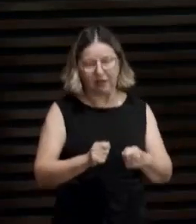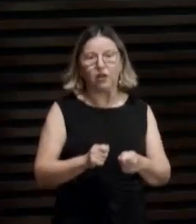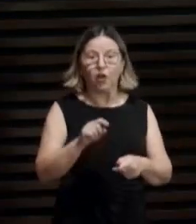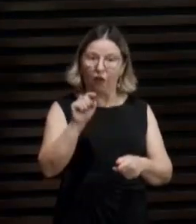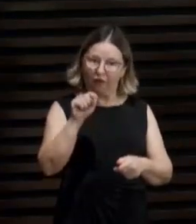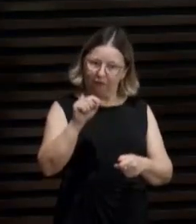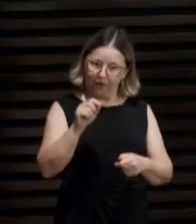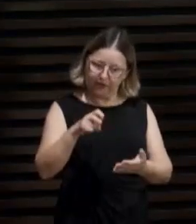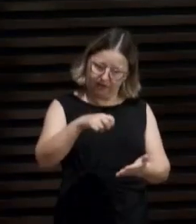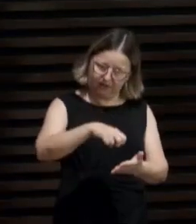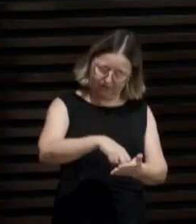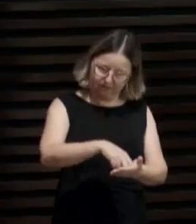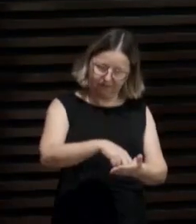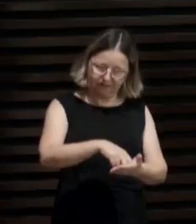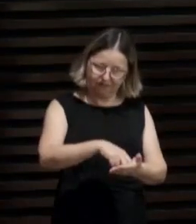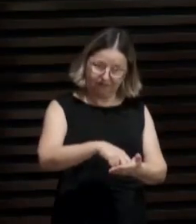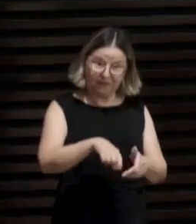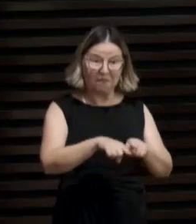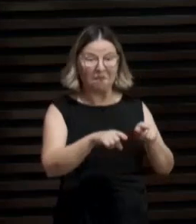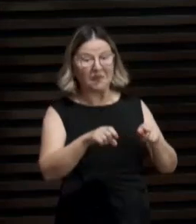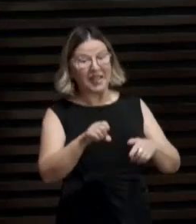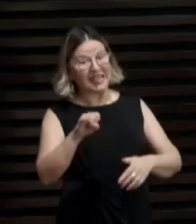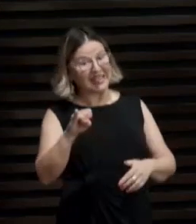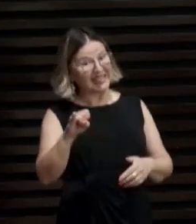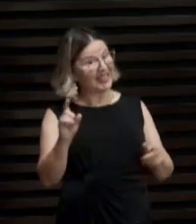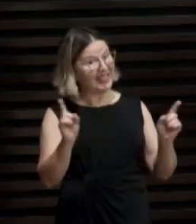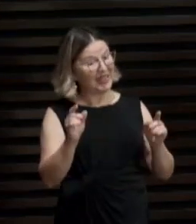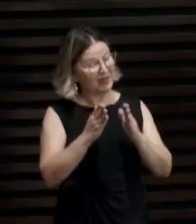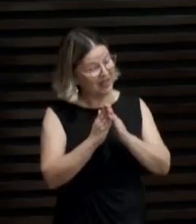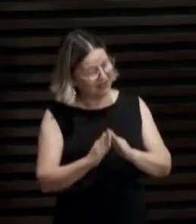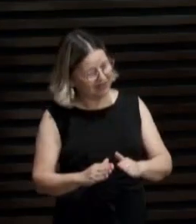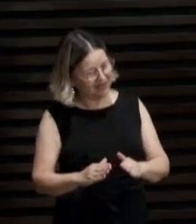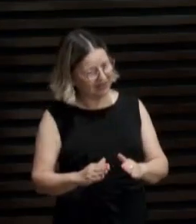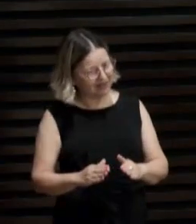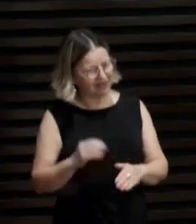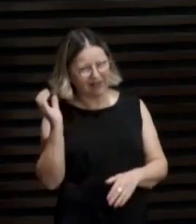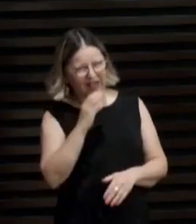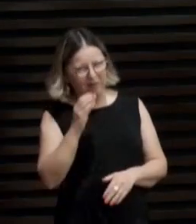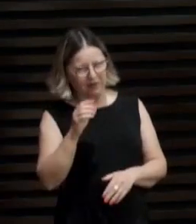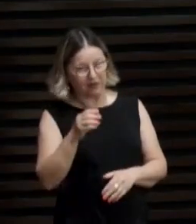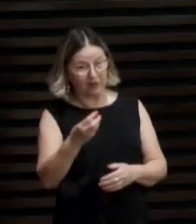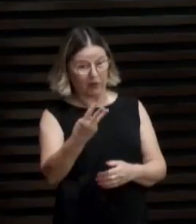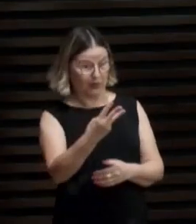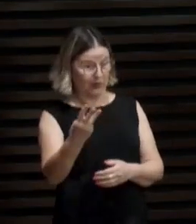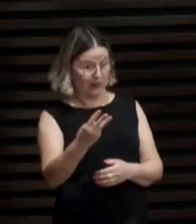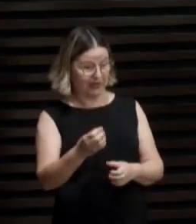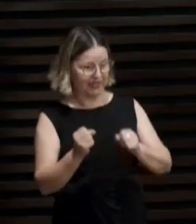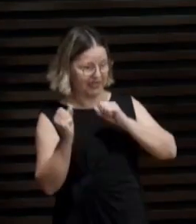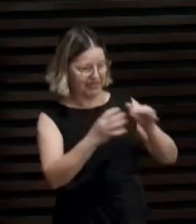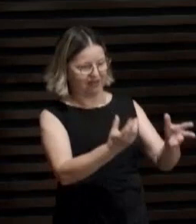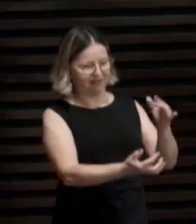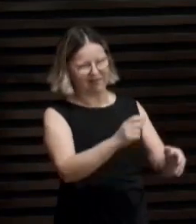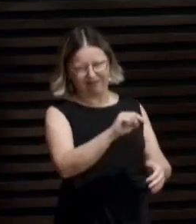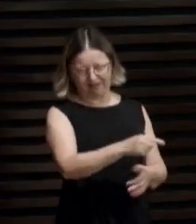se prostrar. Mas se vocês não adorarem, no mesmo instante vocês vão ser lançados na fornalha de